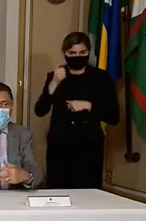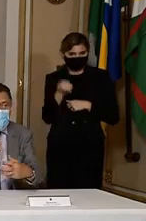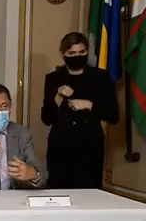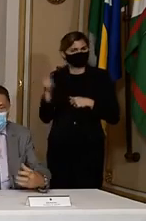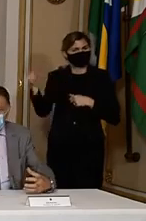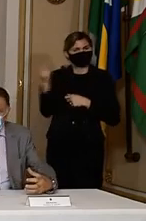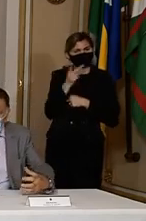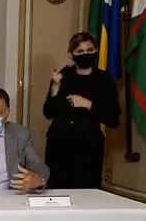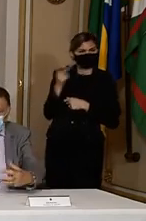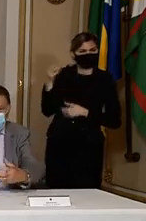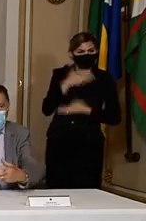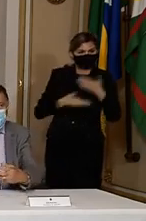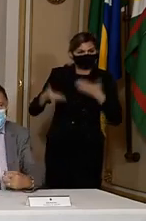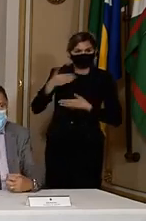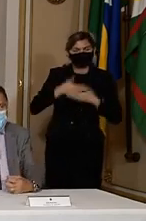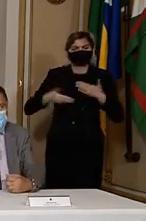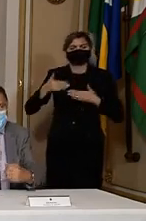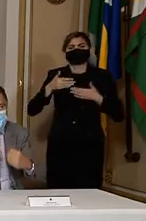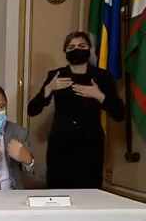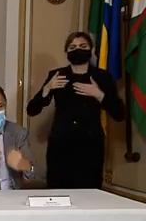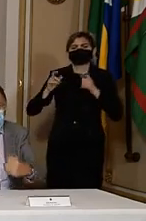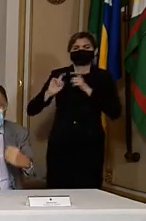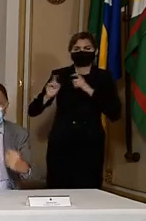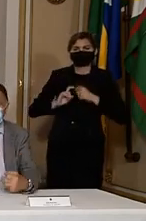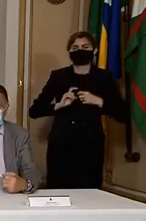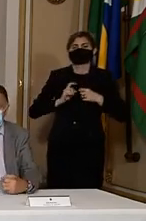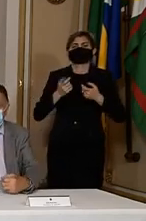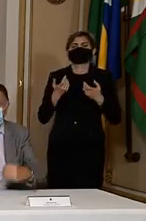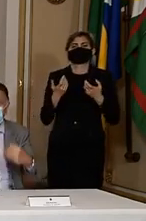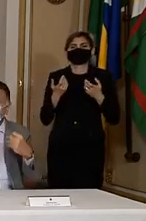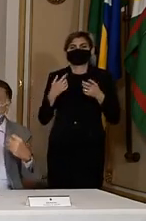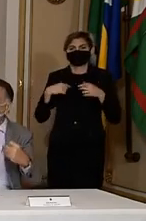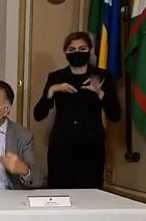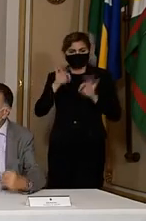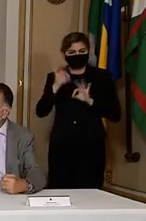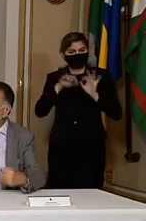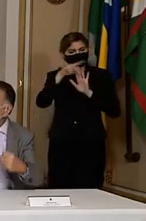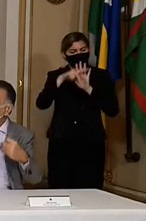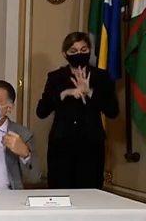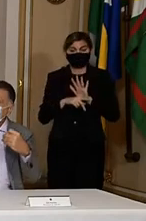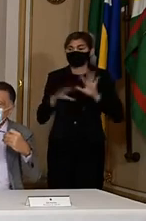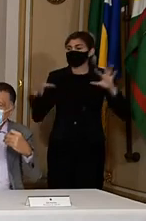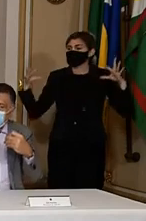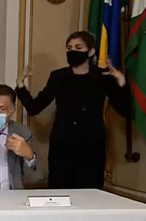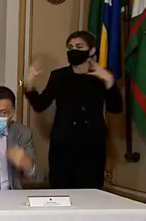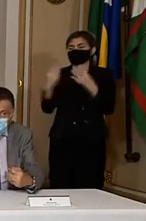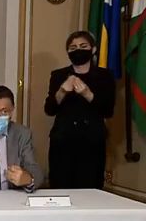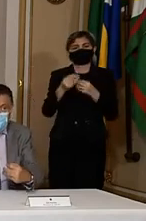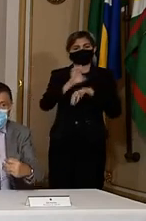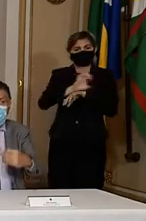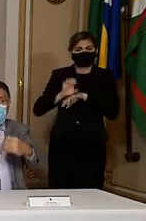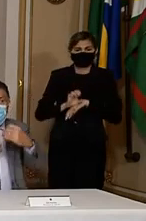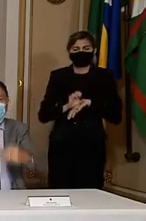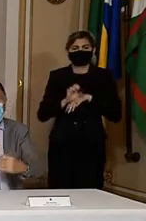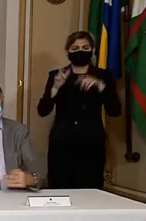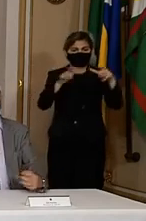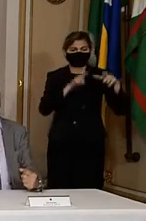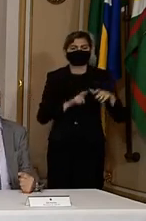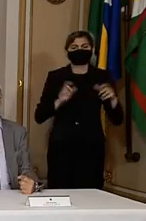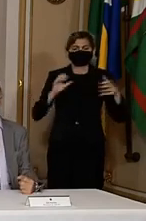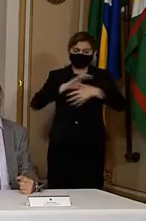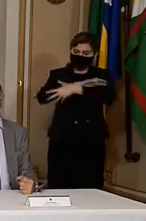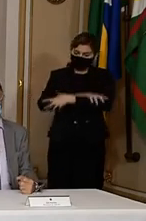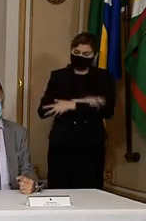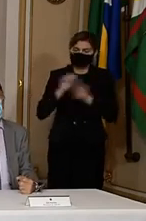fazer com que todos os jogos do Estados estejam a serviço numa só política de investimentos